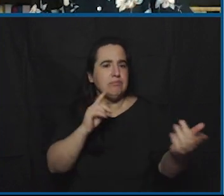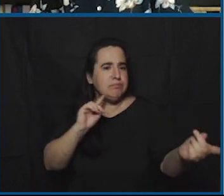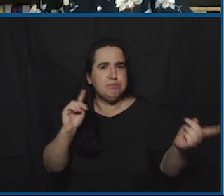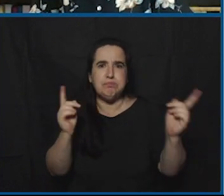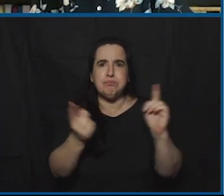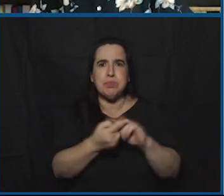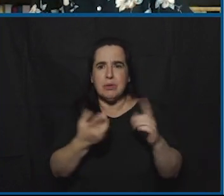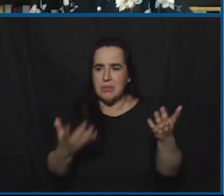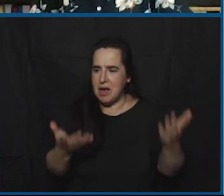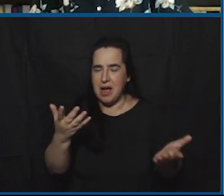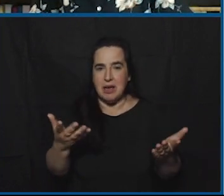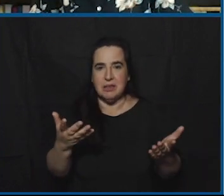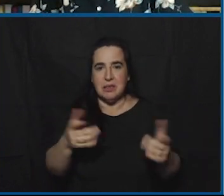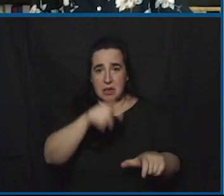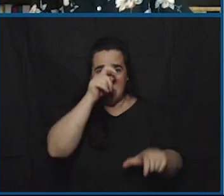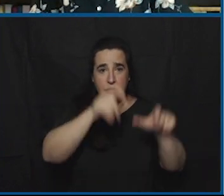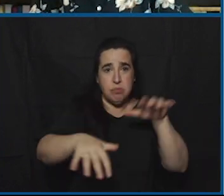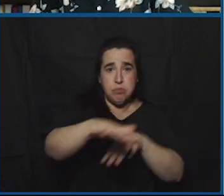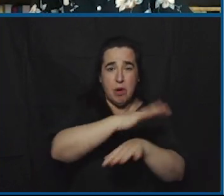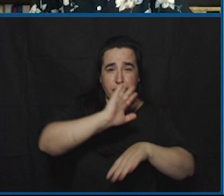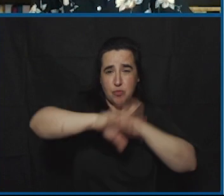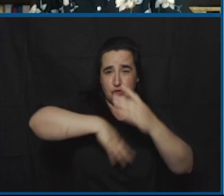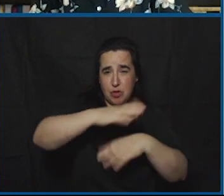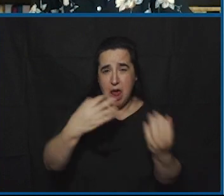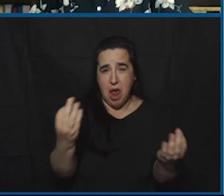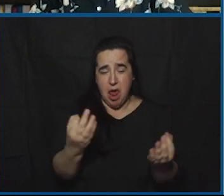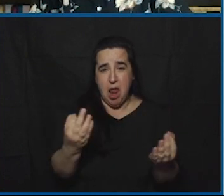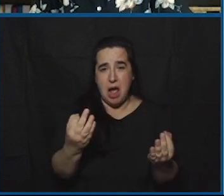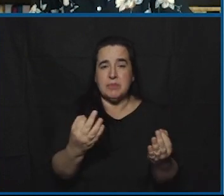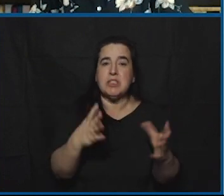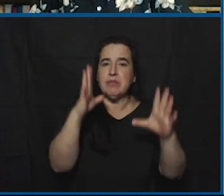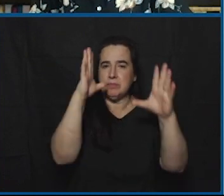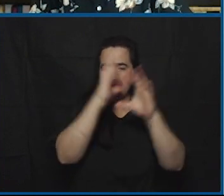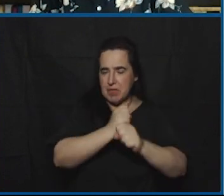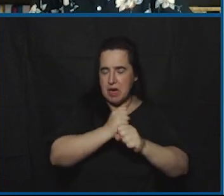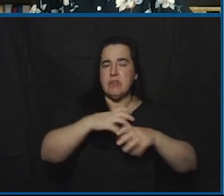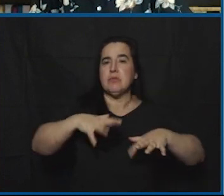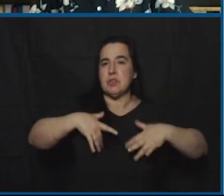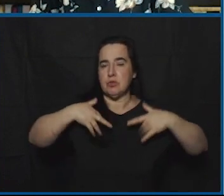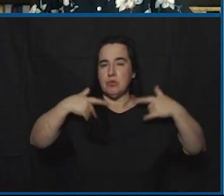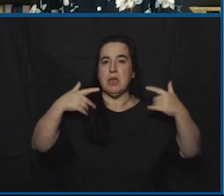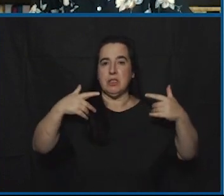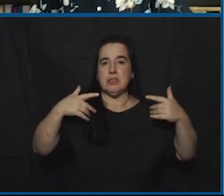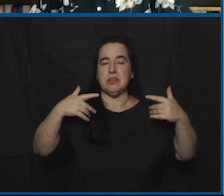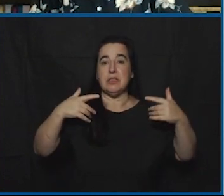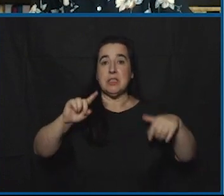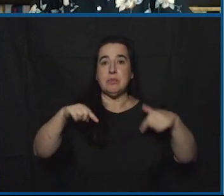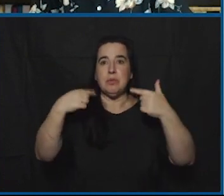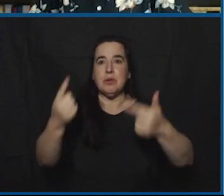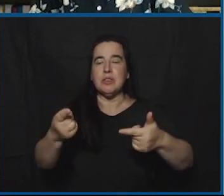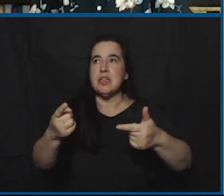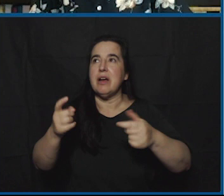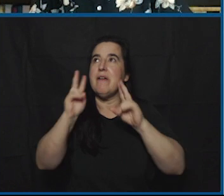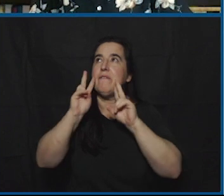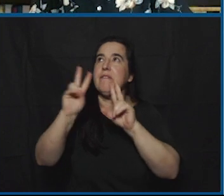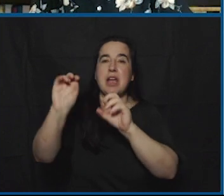nestes povos, que depois foram misturados, mas que estavam em trevas espirituais. E são eles os primeiros que vão ver a grande luz, esta luz que depois